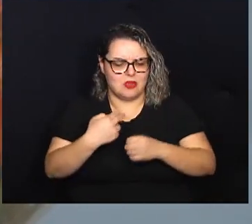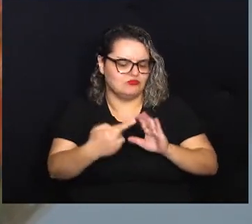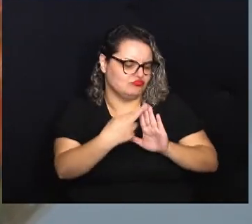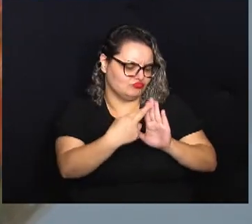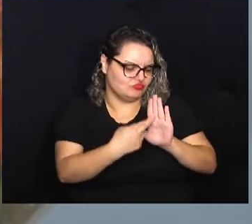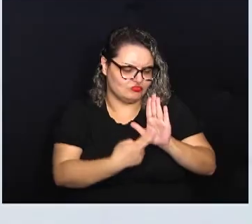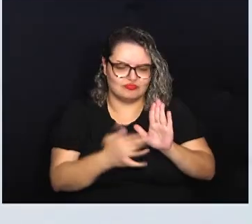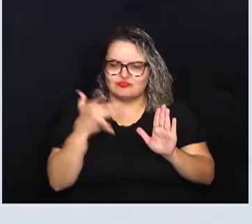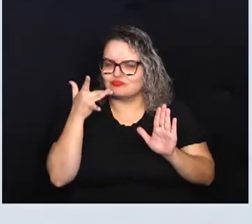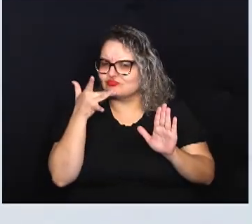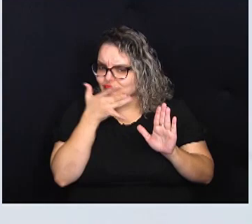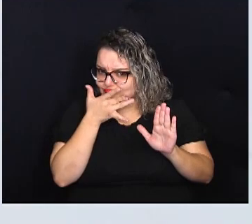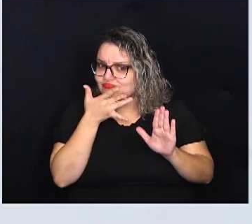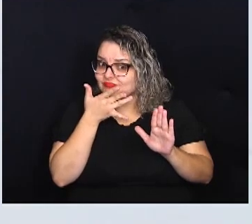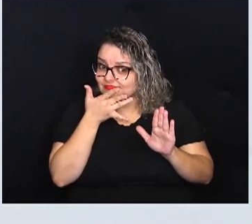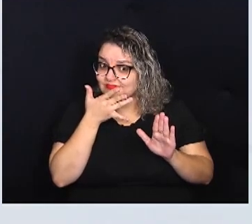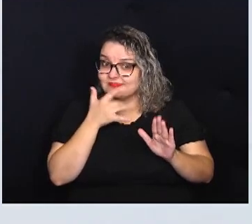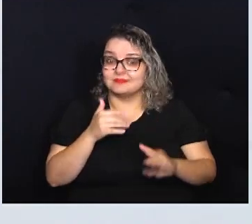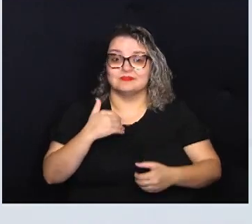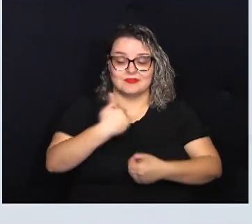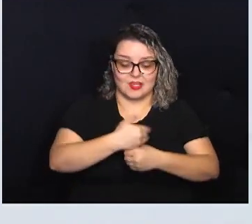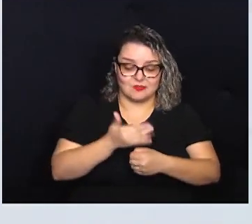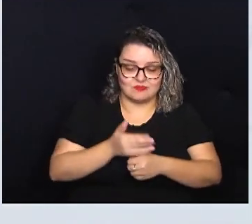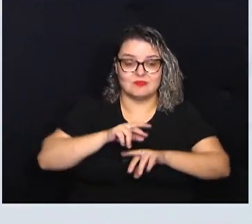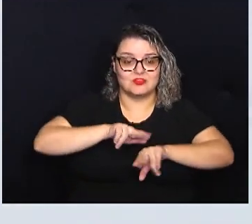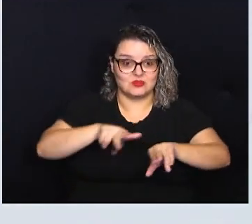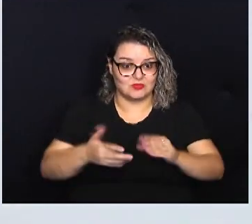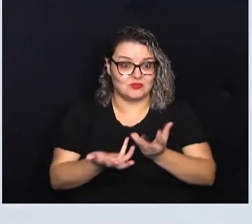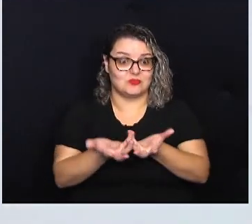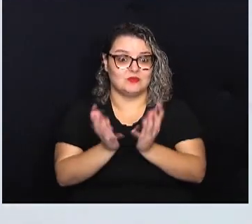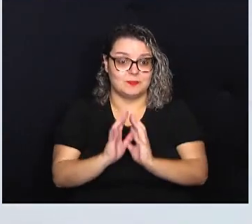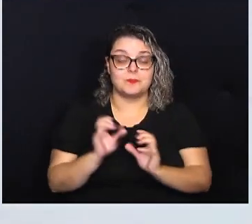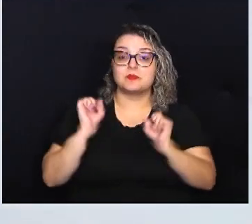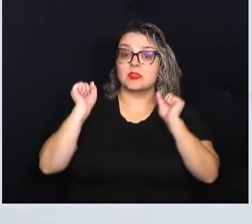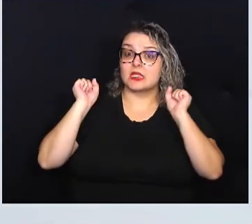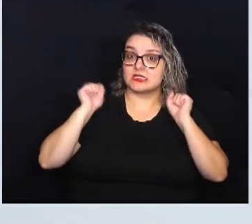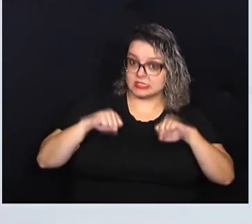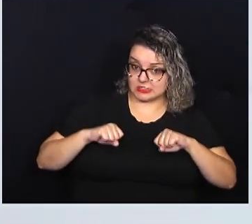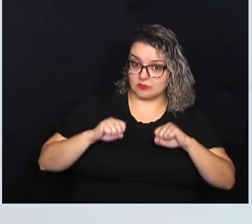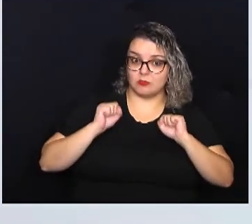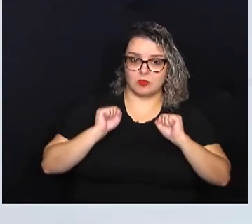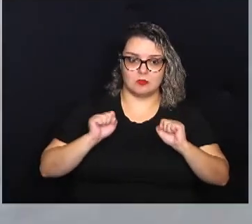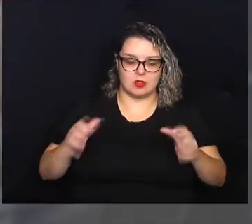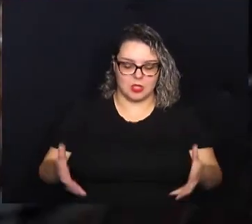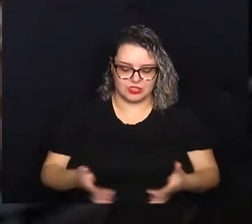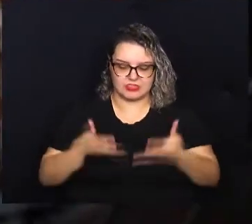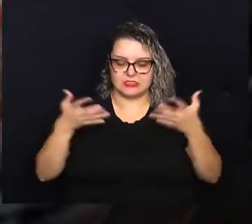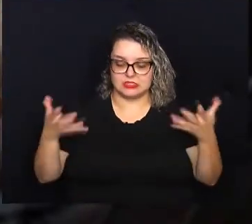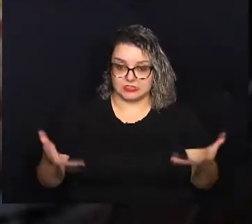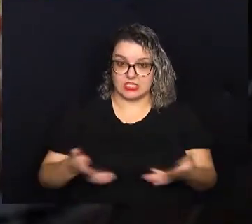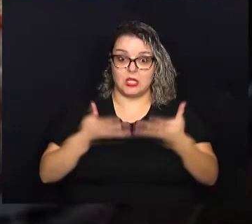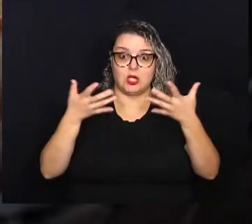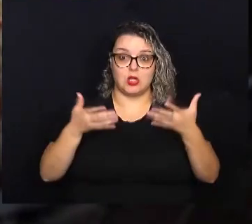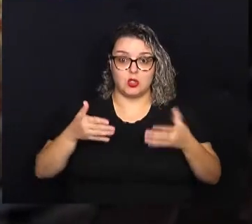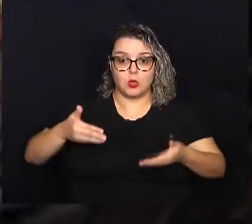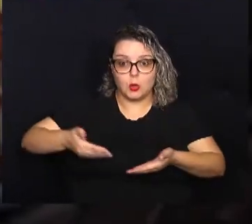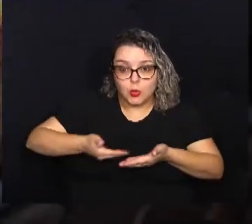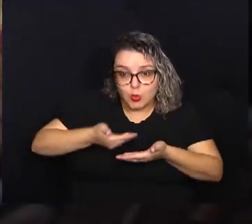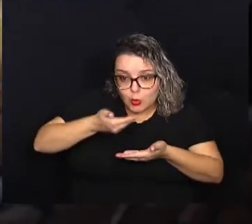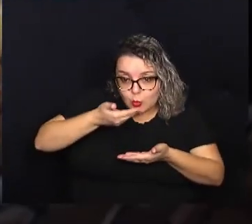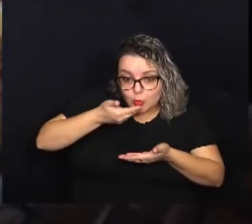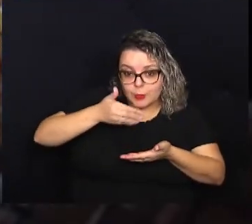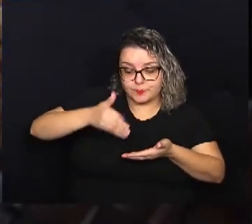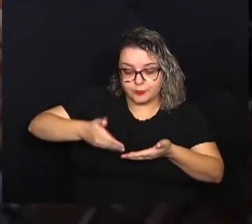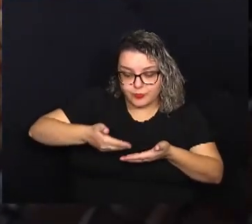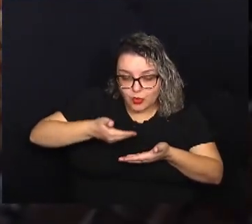deliciosas com legumes verduras Sim nós podemos fazer saladas nós podemos fazer sopas nós podemos